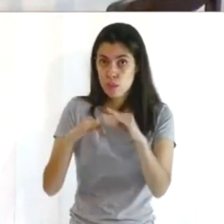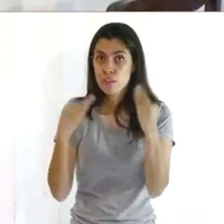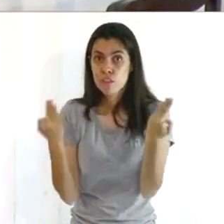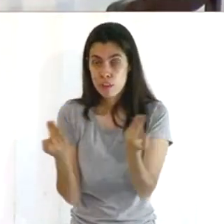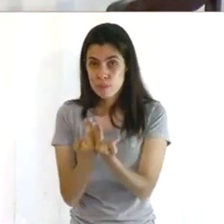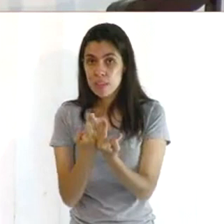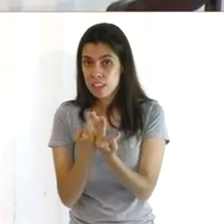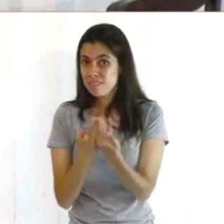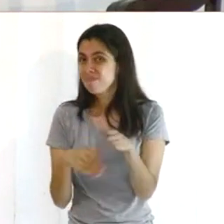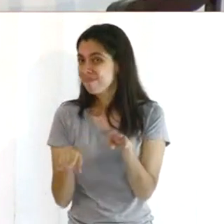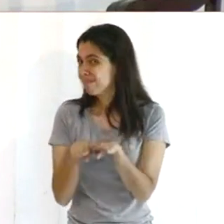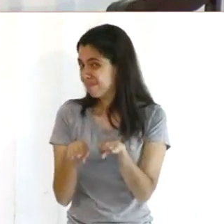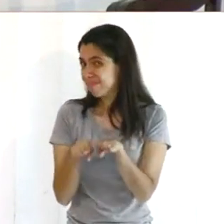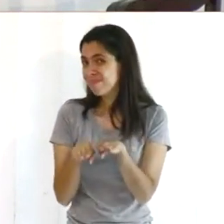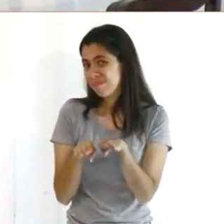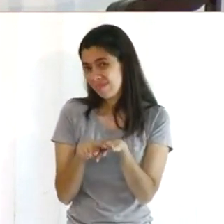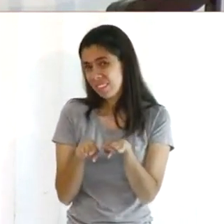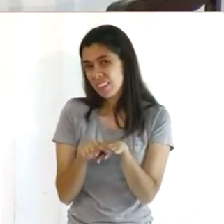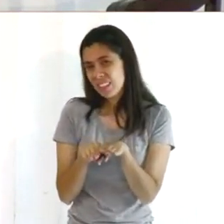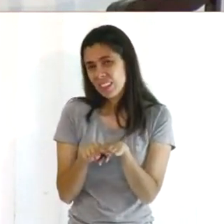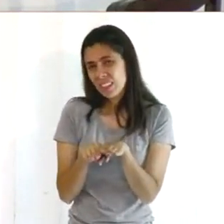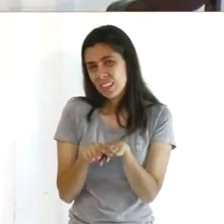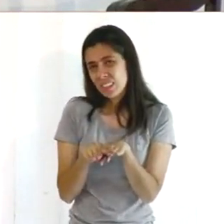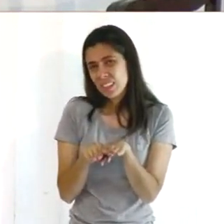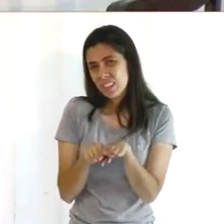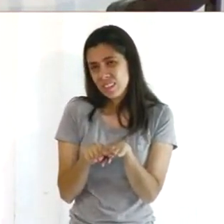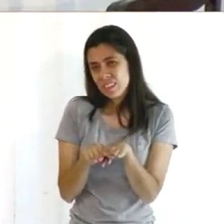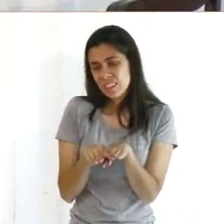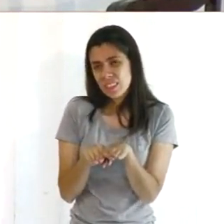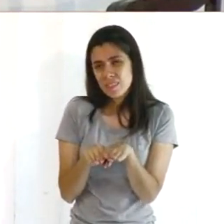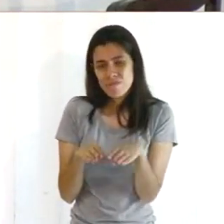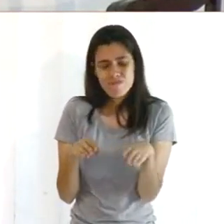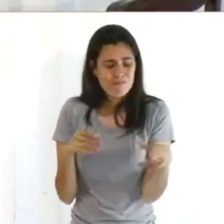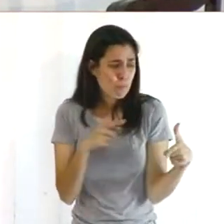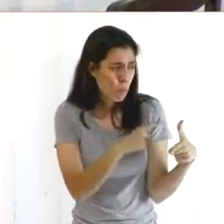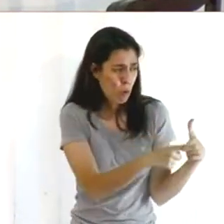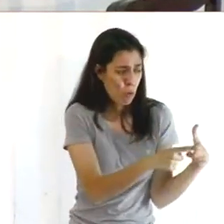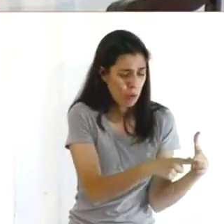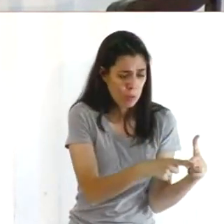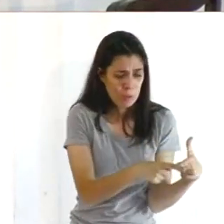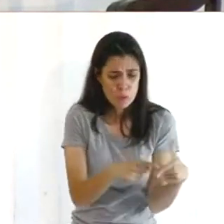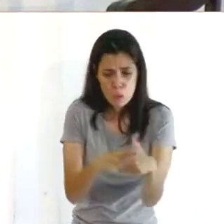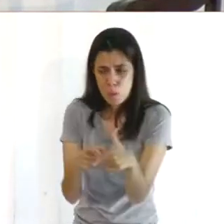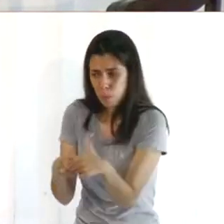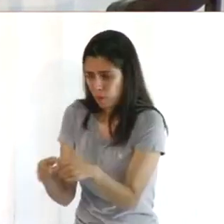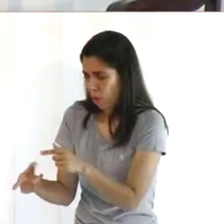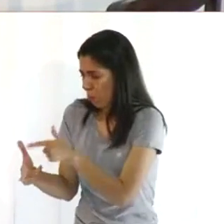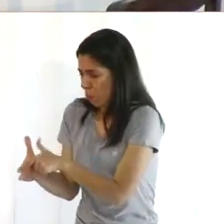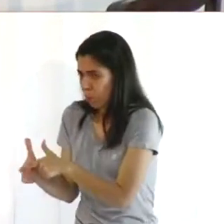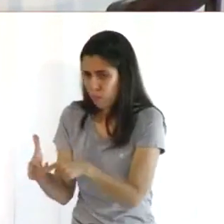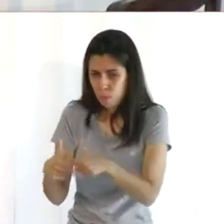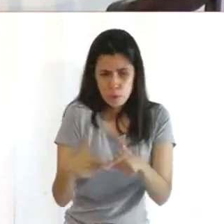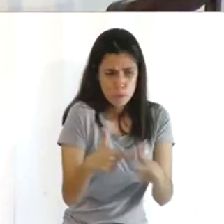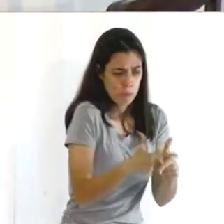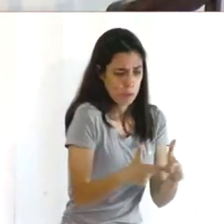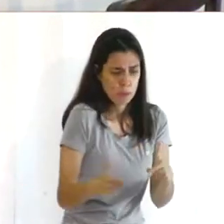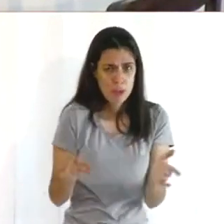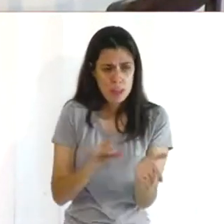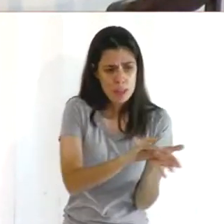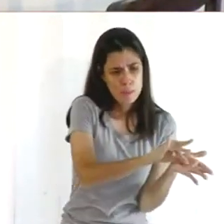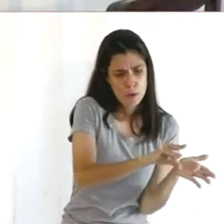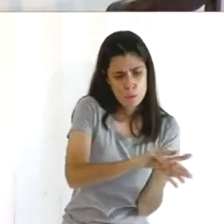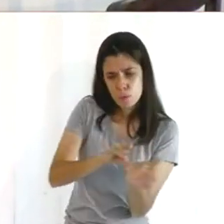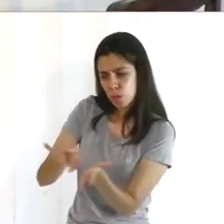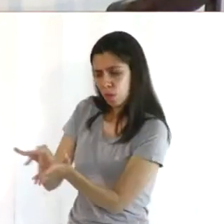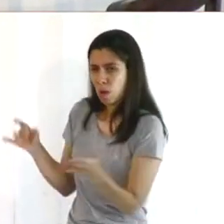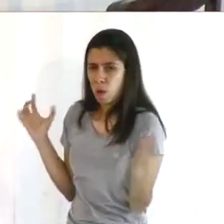vezes então Davi se viu apertado de todos os lados, cercado por todos os lados por inimigos? Se você conhece